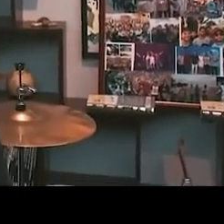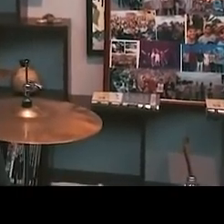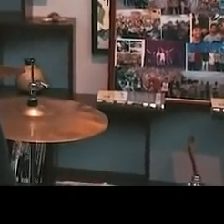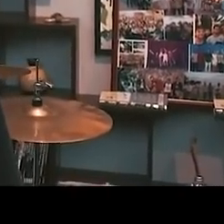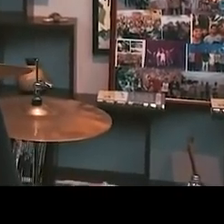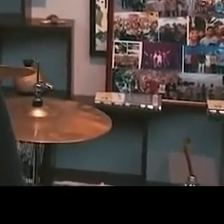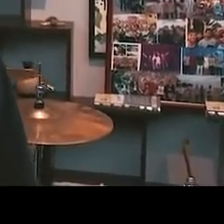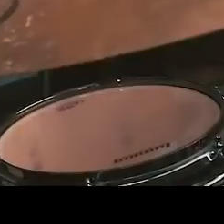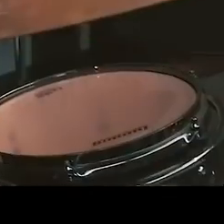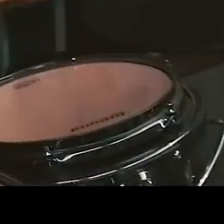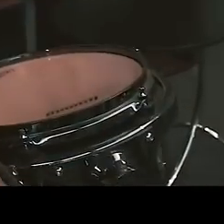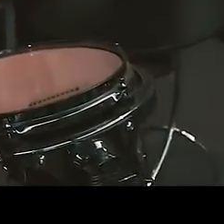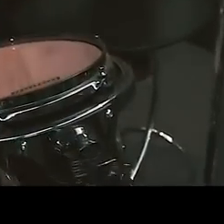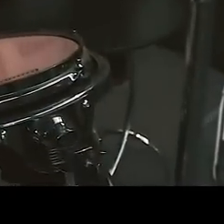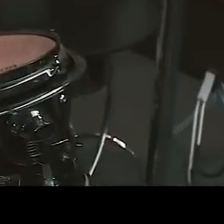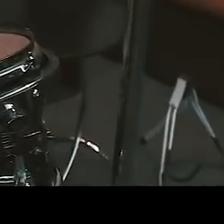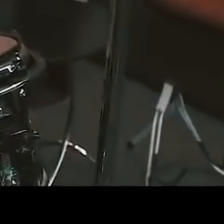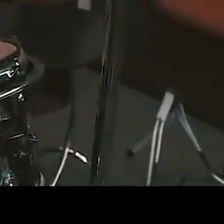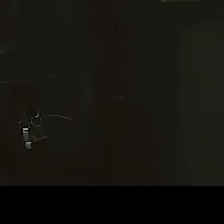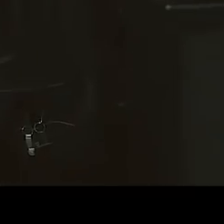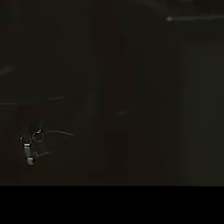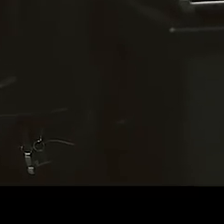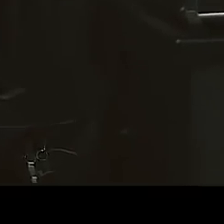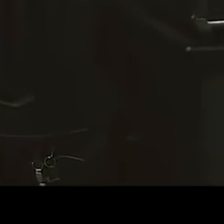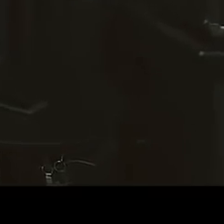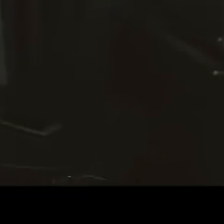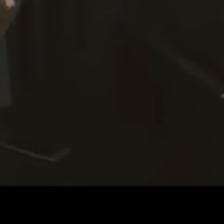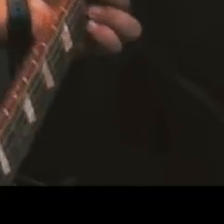passo as tardes lembrando